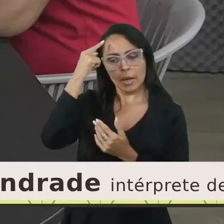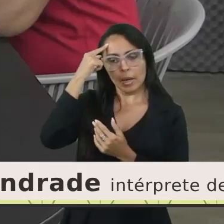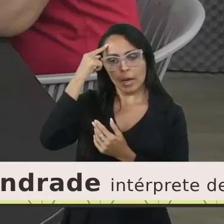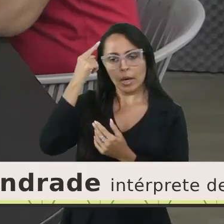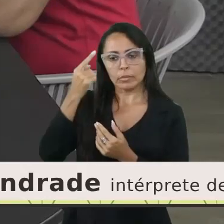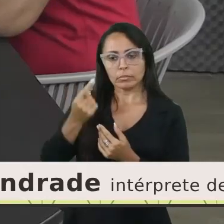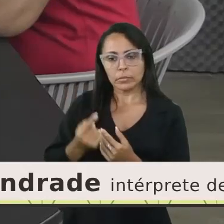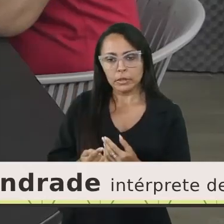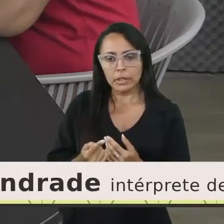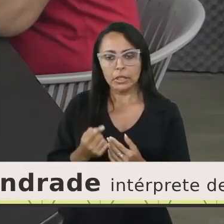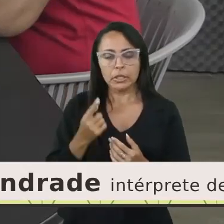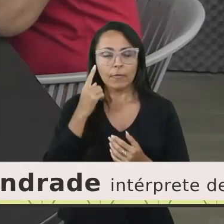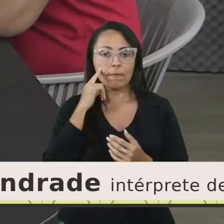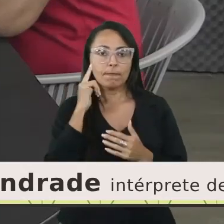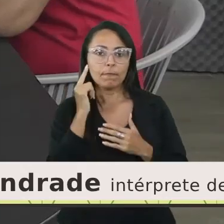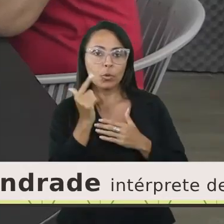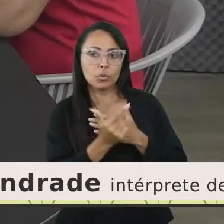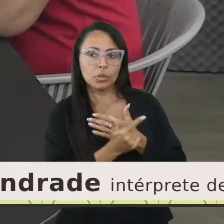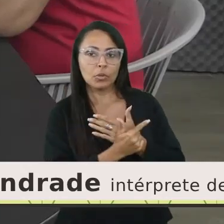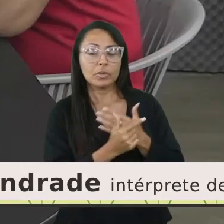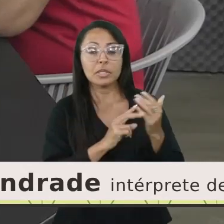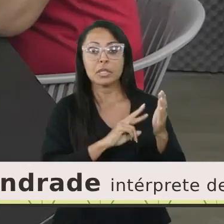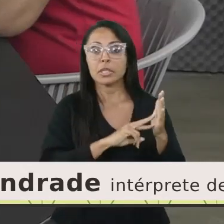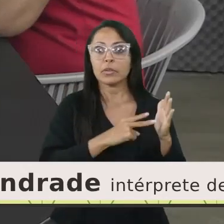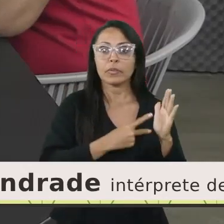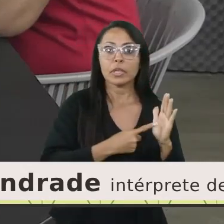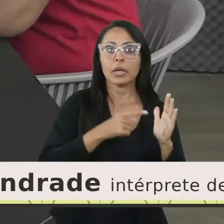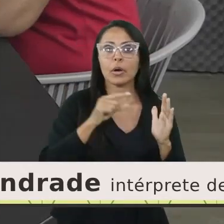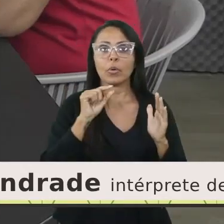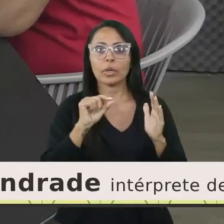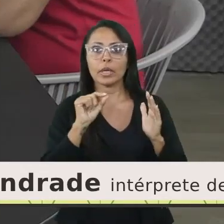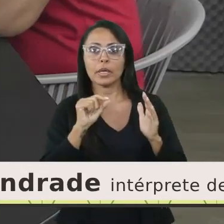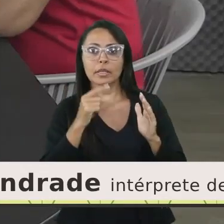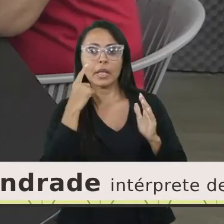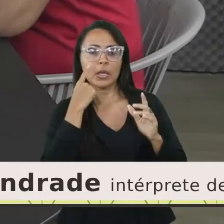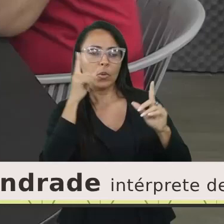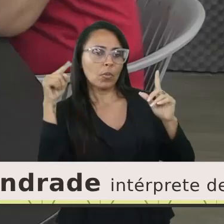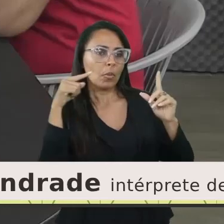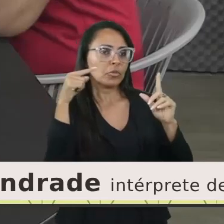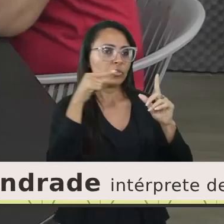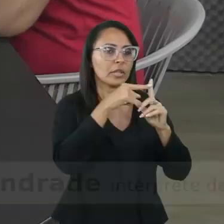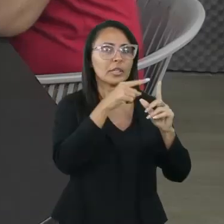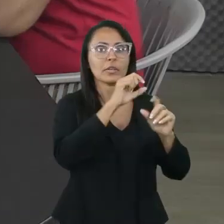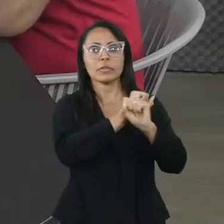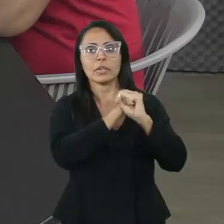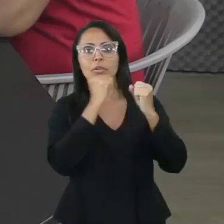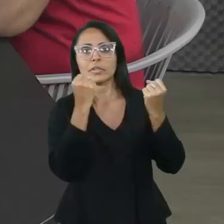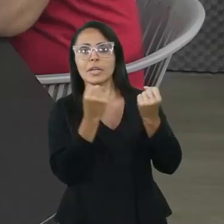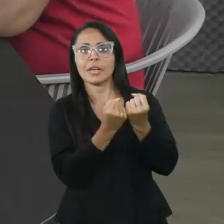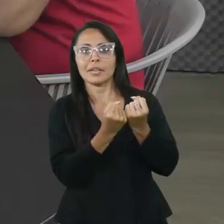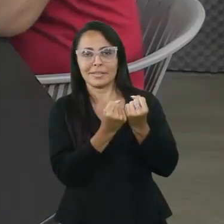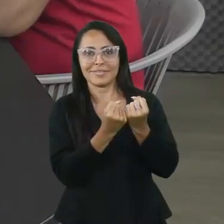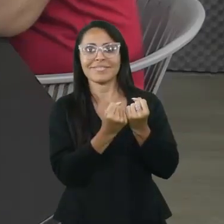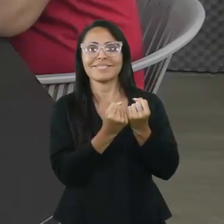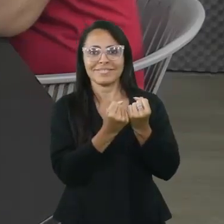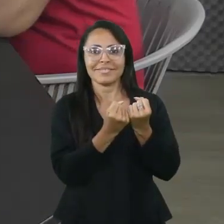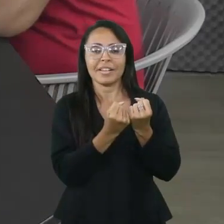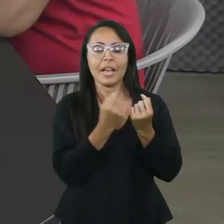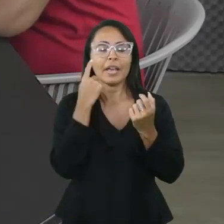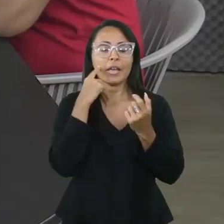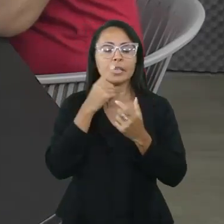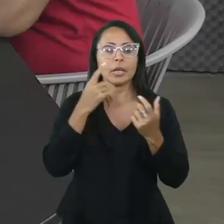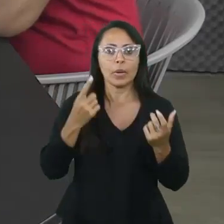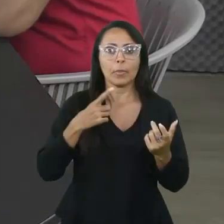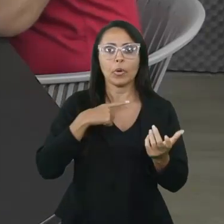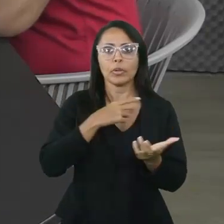em termos funcionalistas significa que ela tem um propósito dentro de uma sociedade. Acontece que esse propósito ele pode